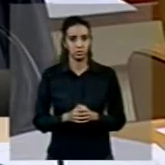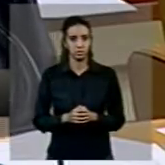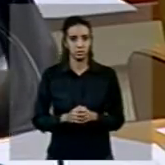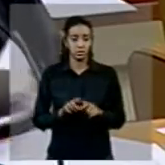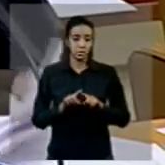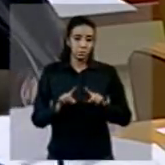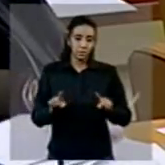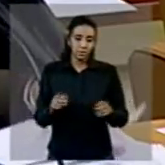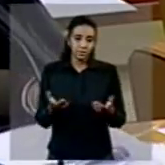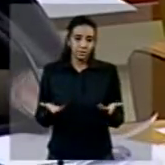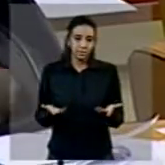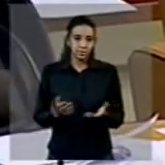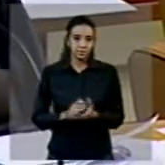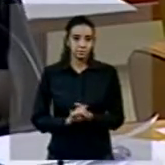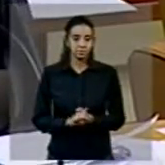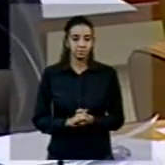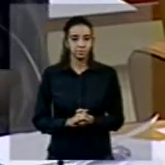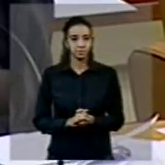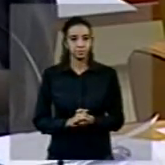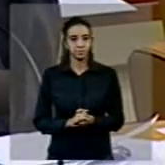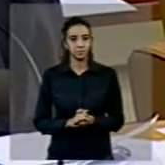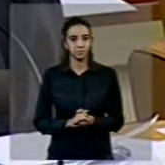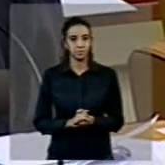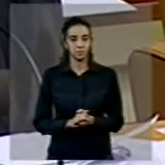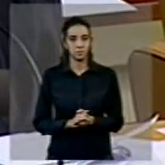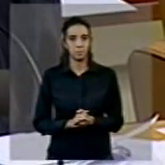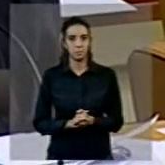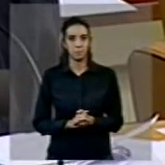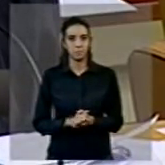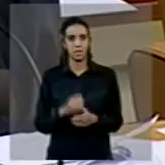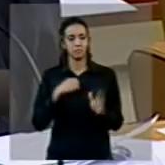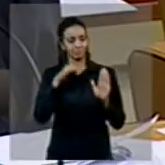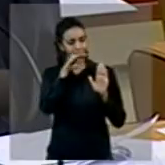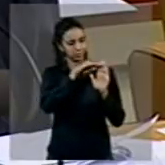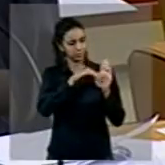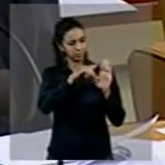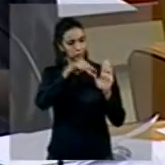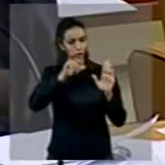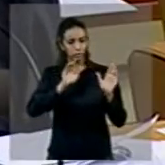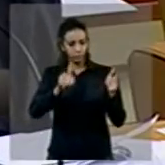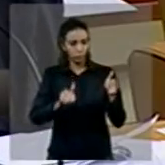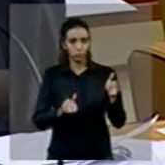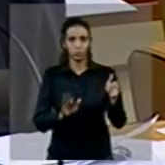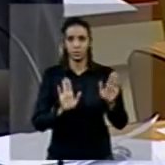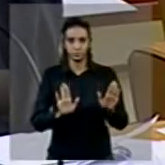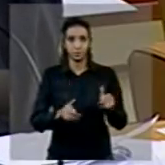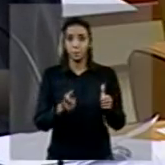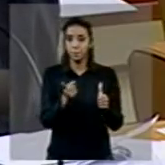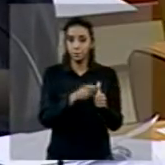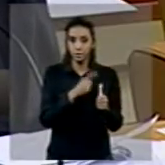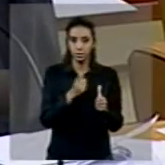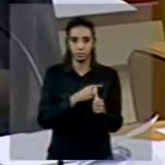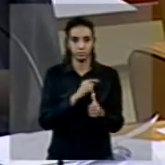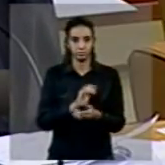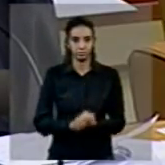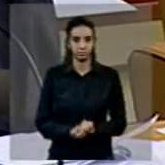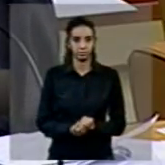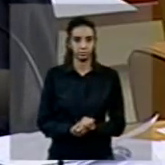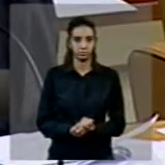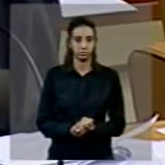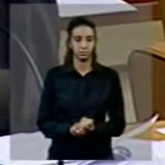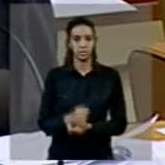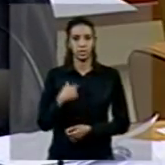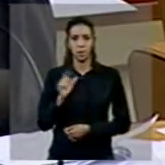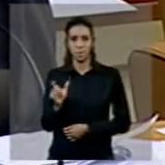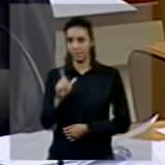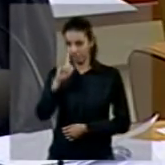assim, me atendo a um aspecto processual. Em primeiro lugar, fumus boniúris não existe, porque